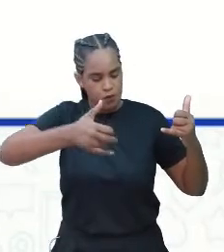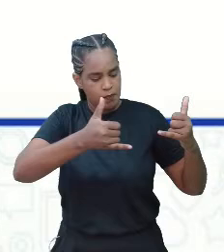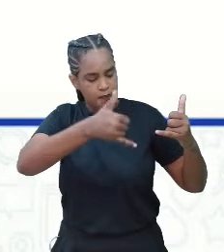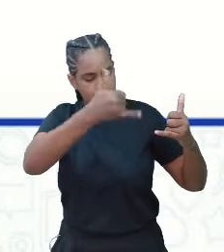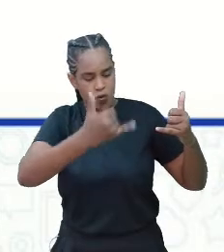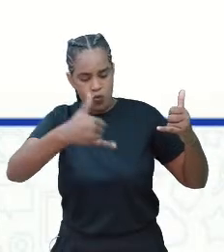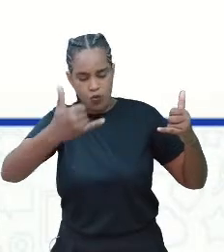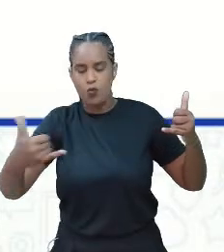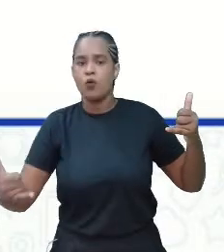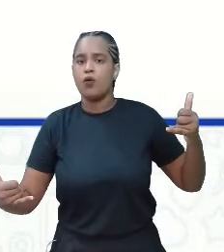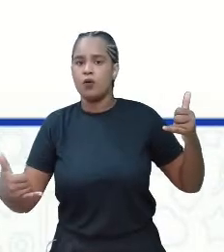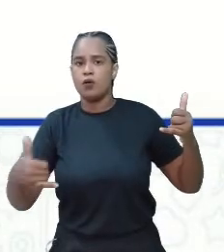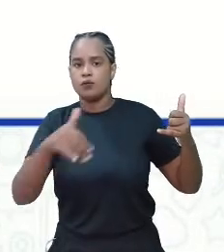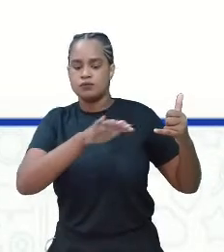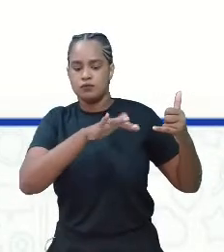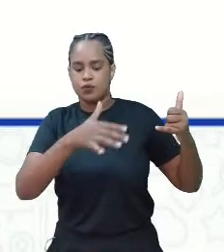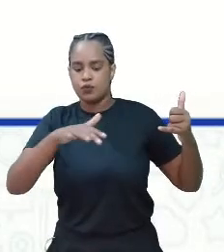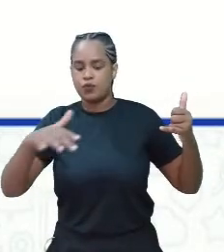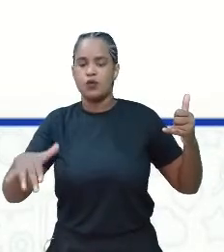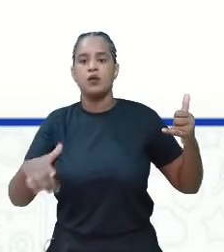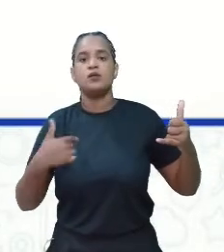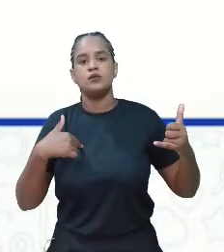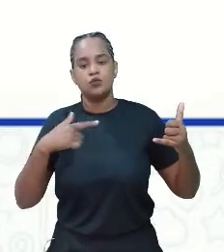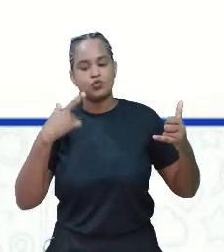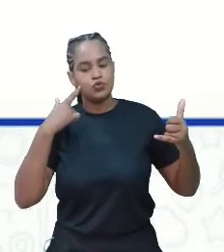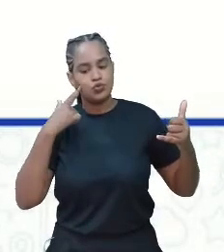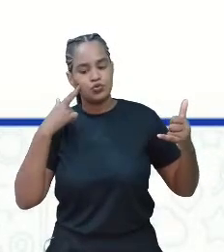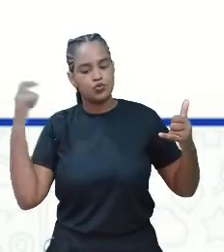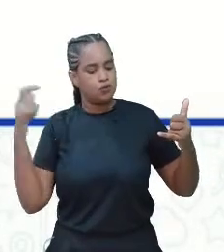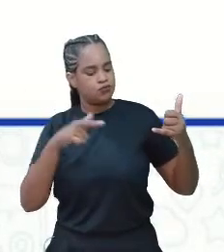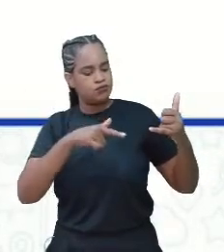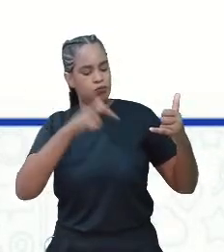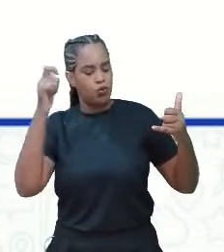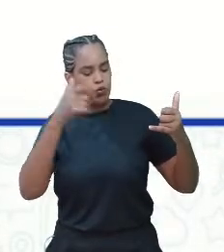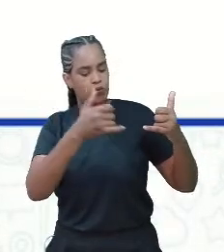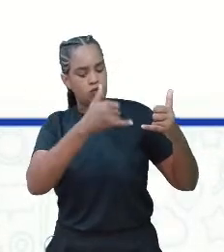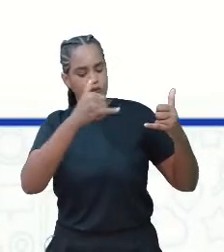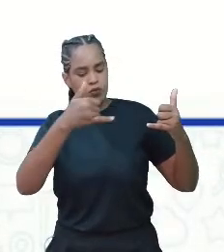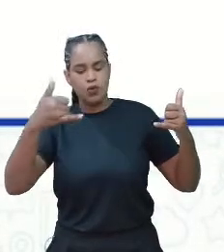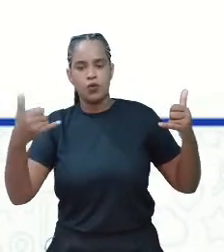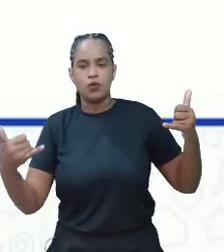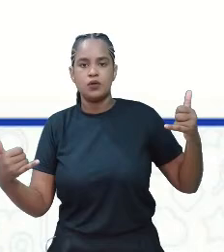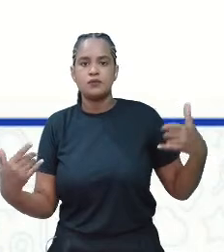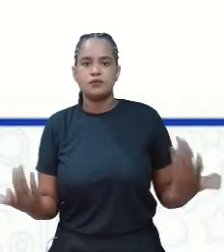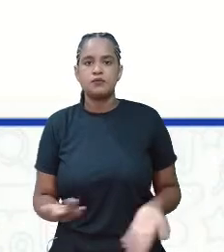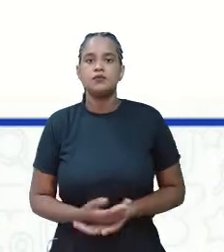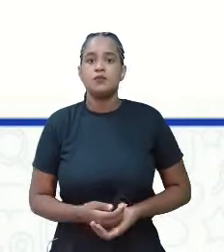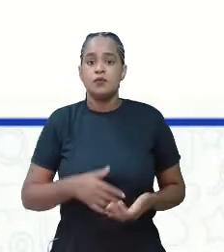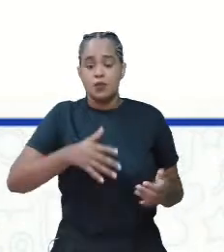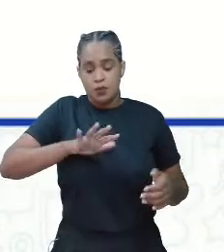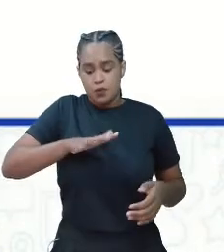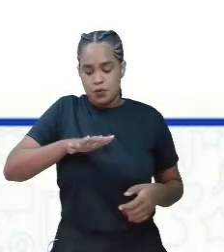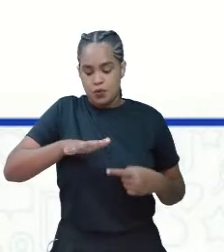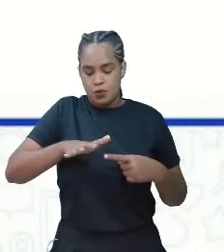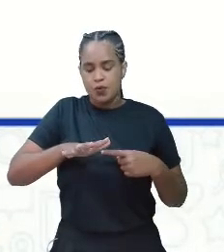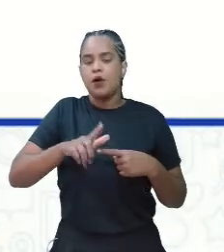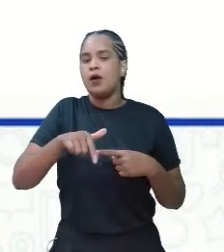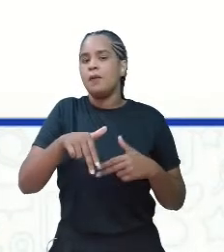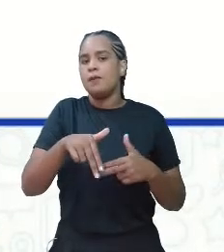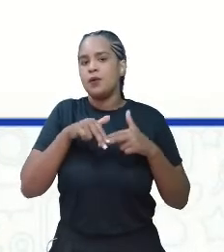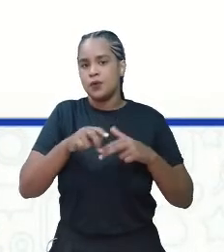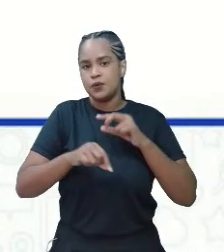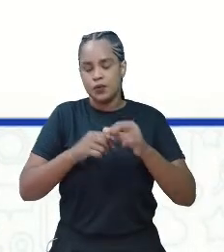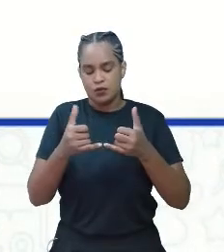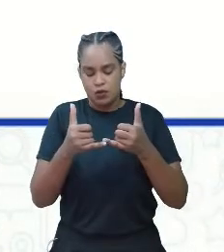a frequência das ondas é que vai gerar, né, o som. E aí essa vibração é feita pela tensão